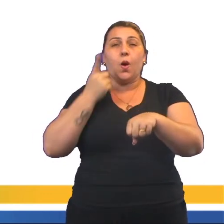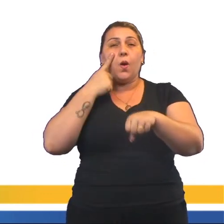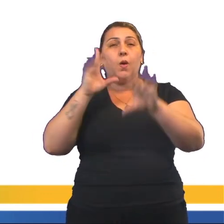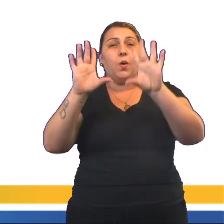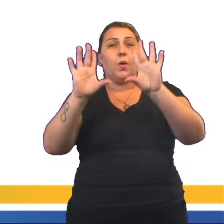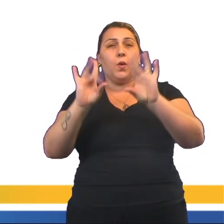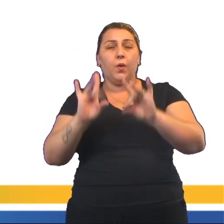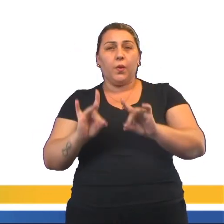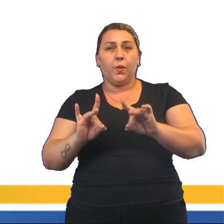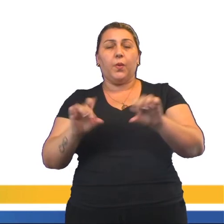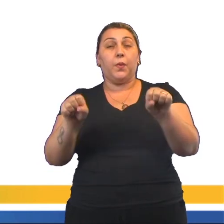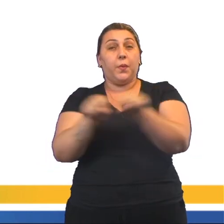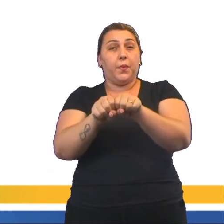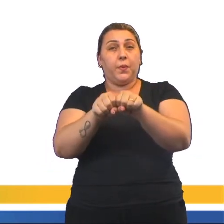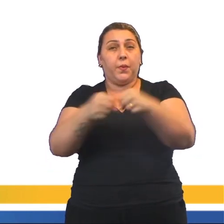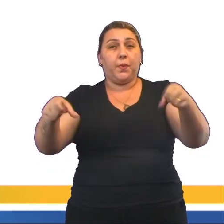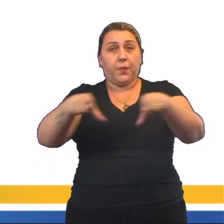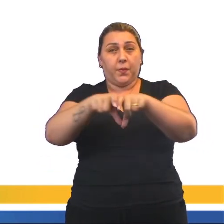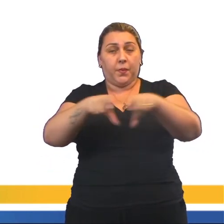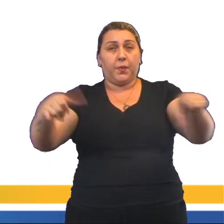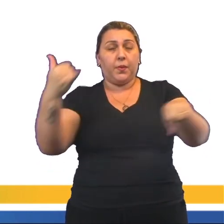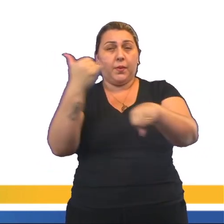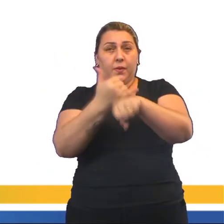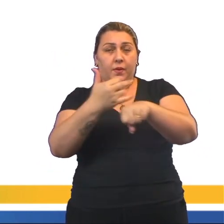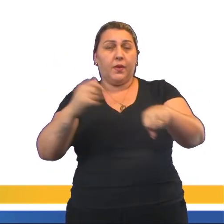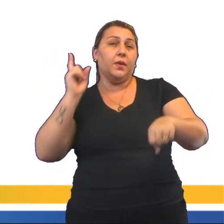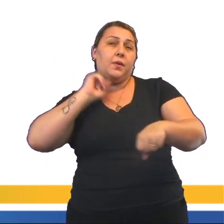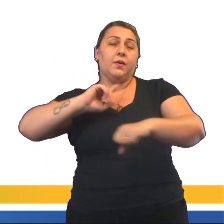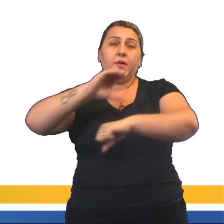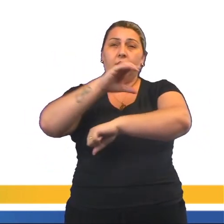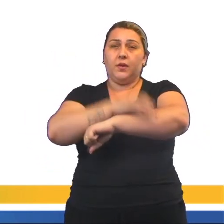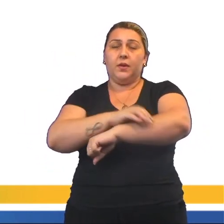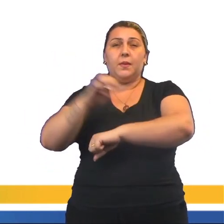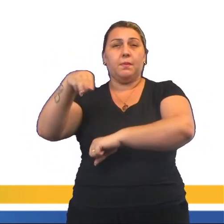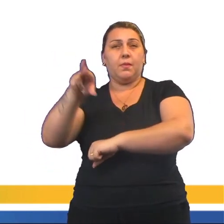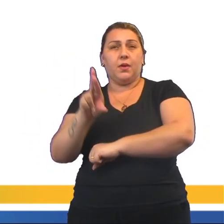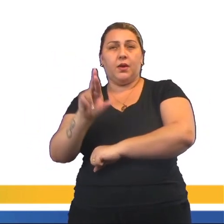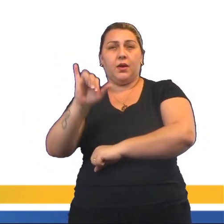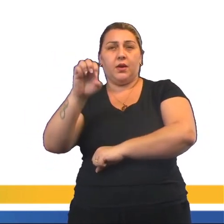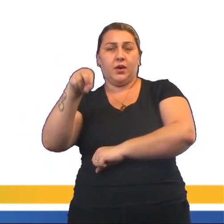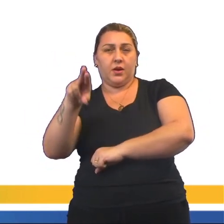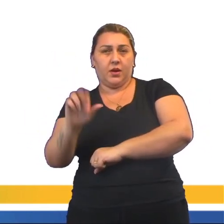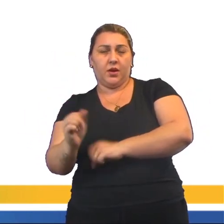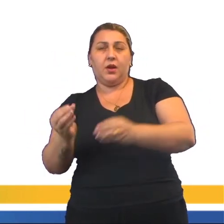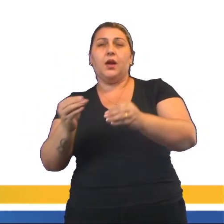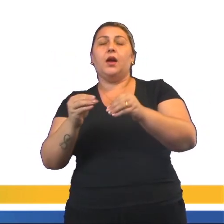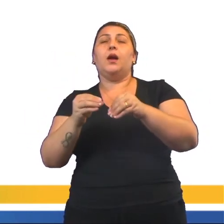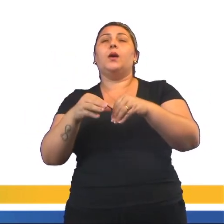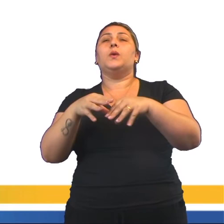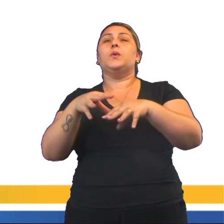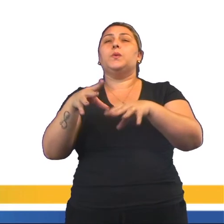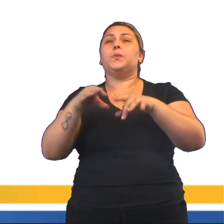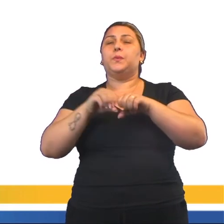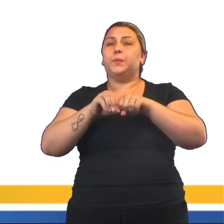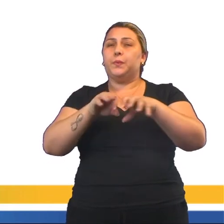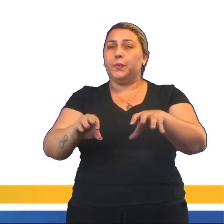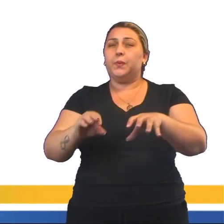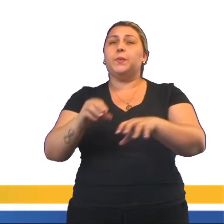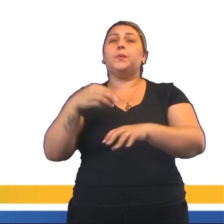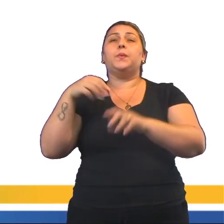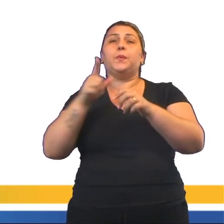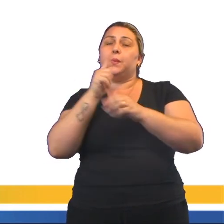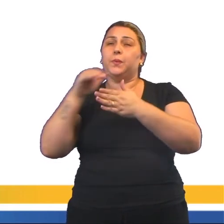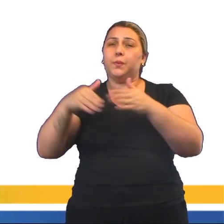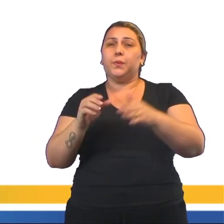o rompimento de barragem da mineradora em Minas Gerais, em Mariana, contaminou o Rio Doce, é exemplo